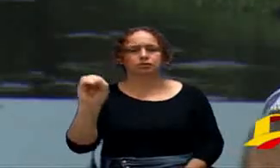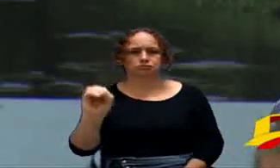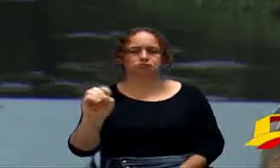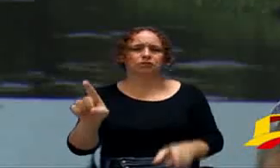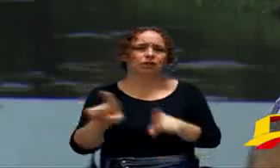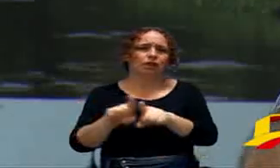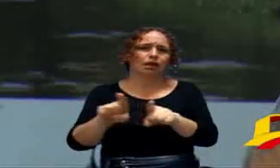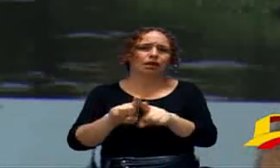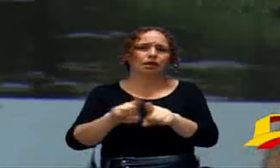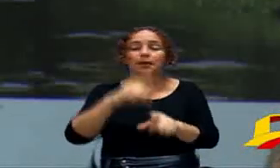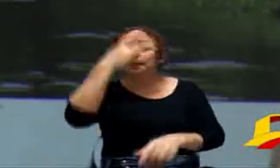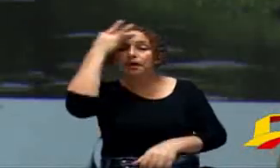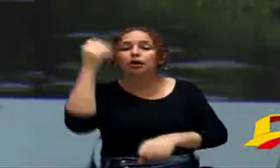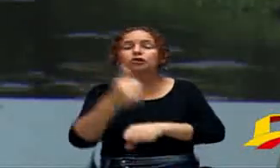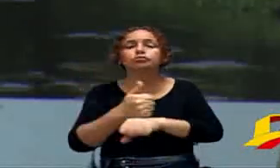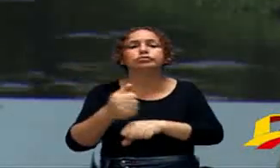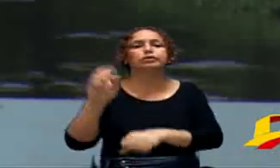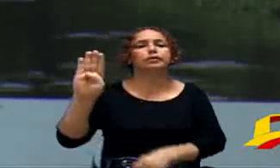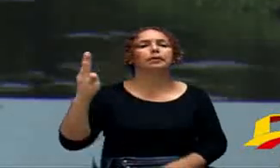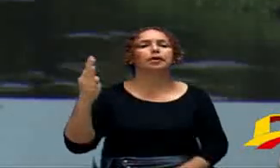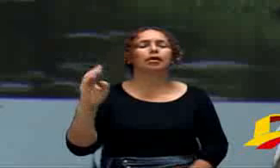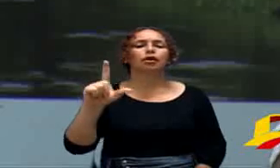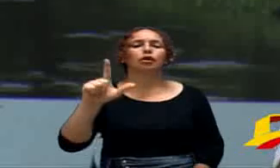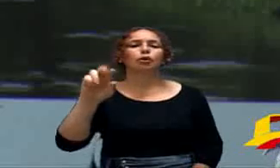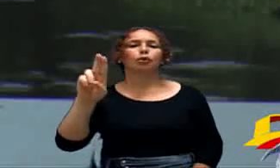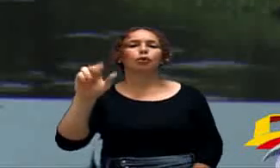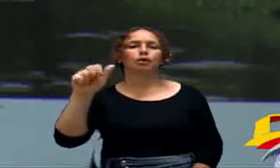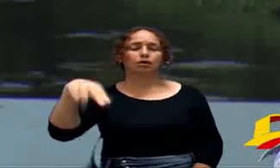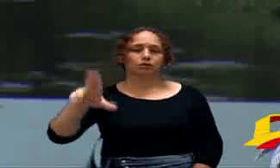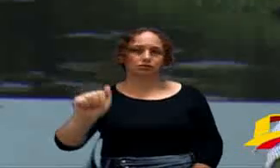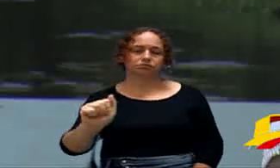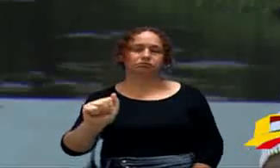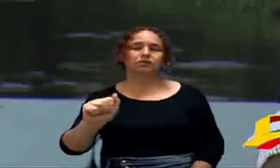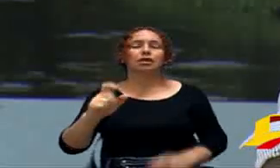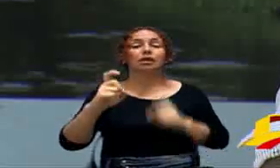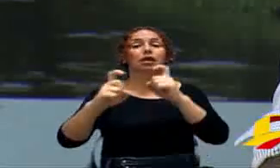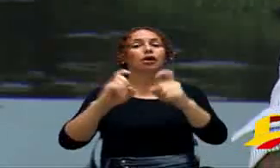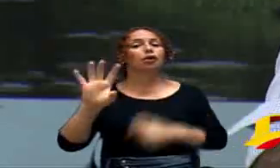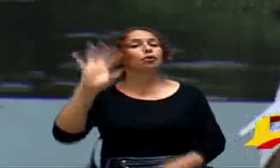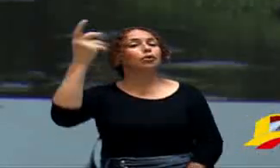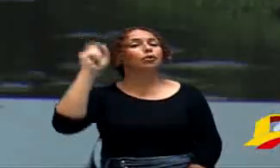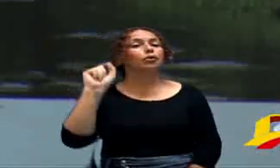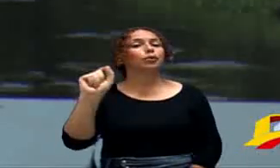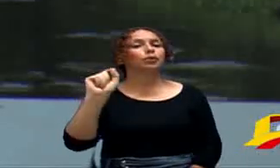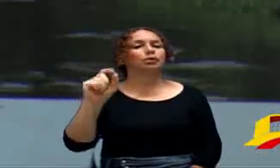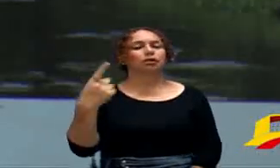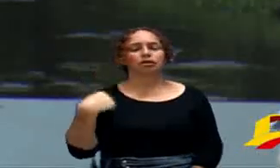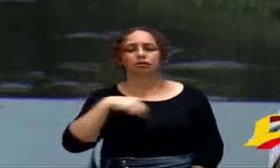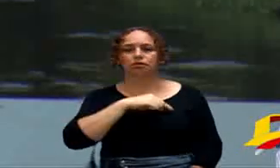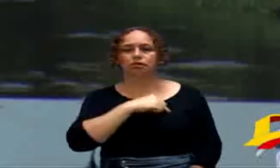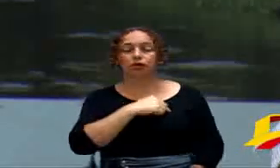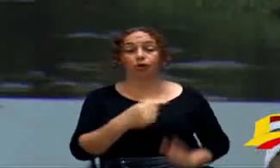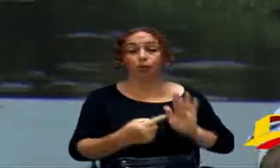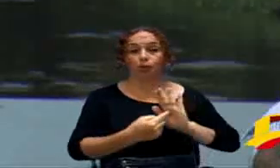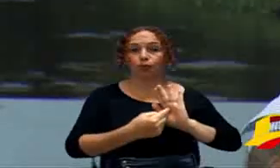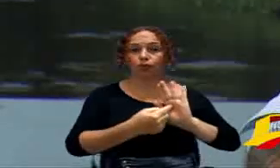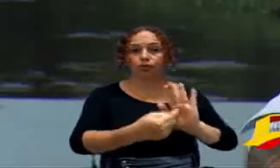uma representante da nossa Secretaria de Assuntos Jurídicos. E nessa reunião nós apresentamos os fatos que nos